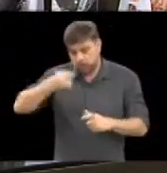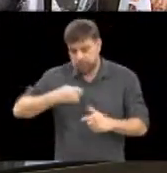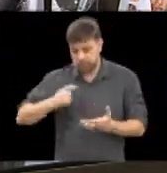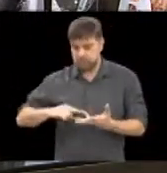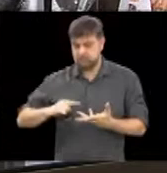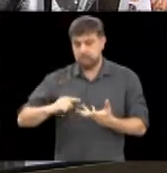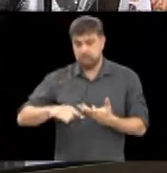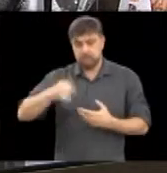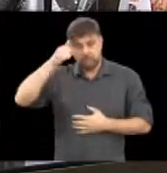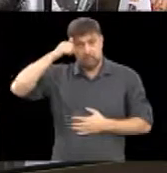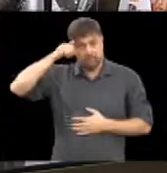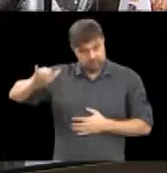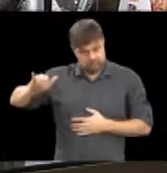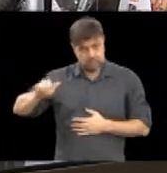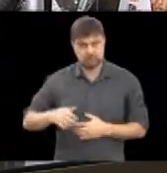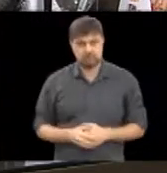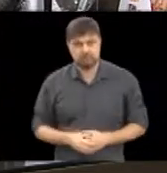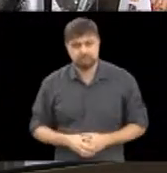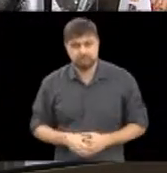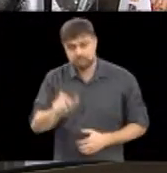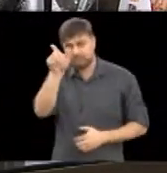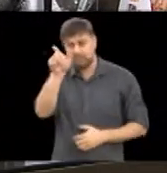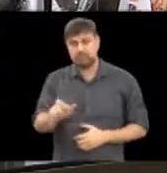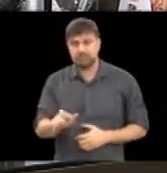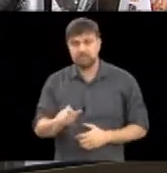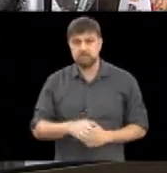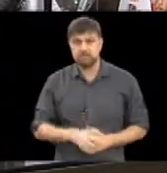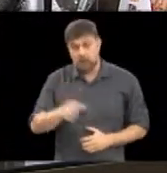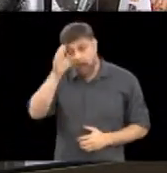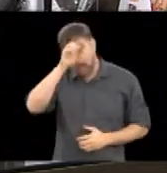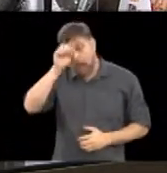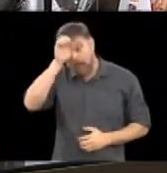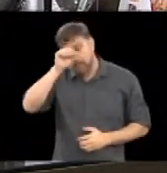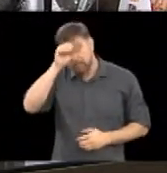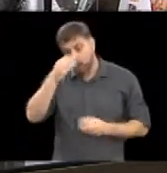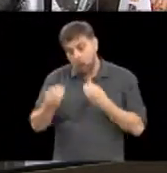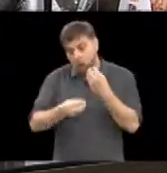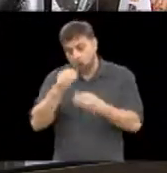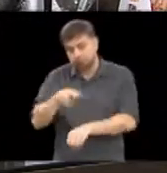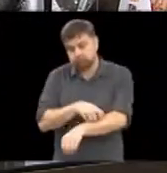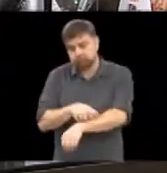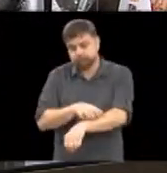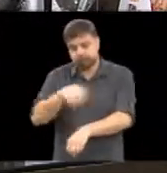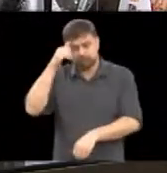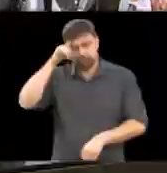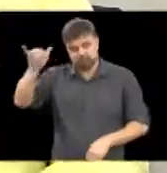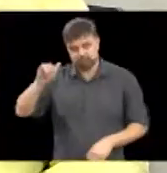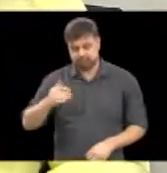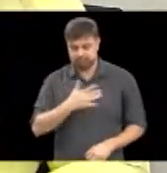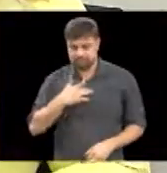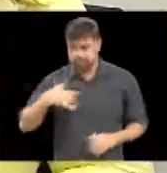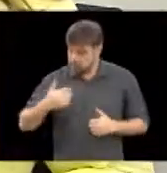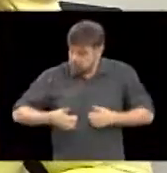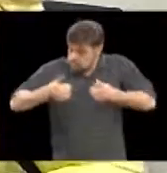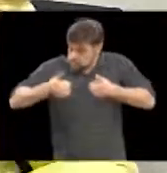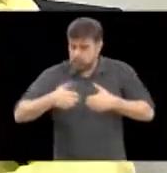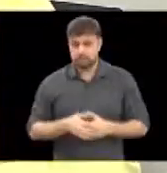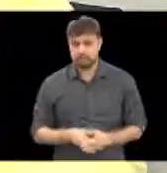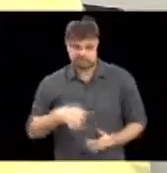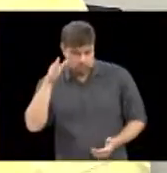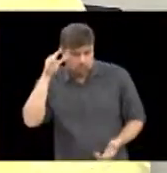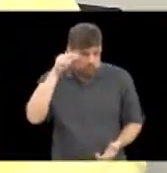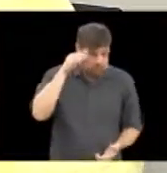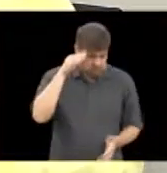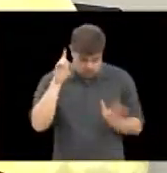evitar certas coisas. Aí o paciente vai, né, melhorando. Uma pergunta